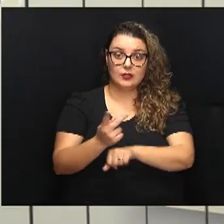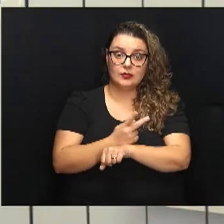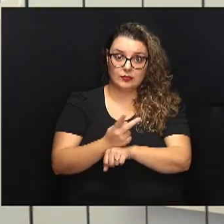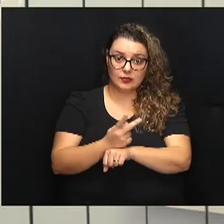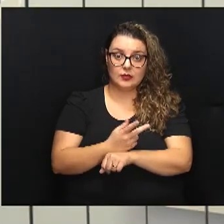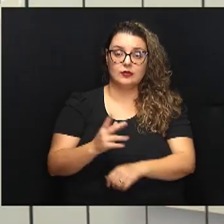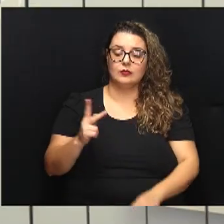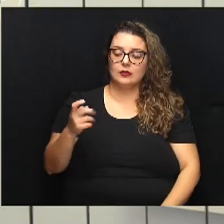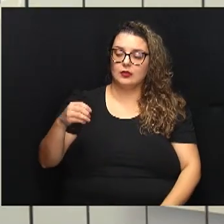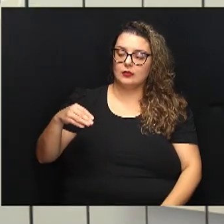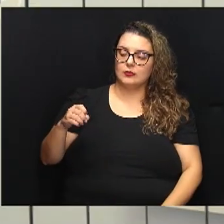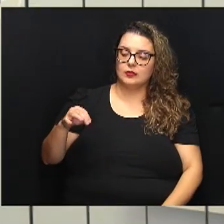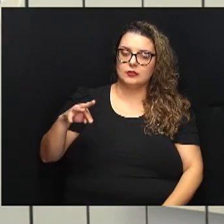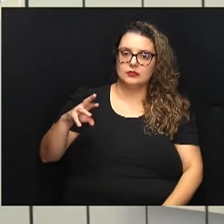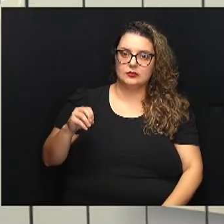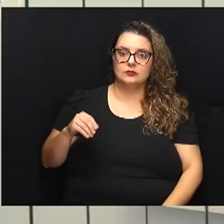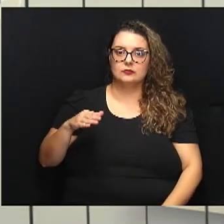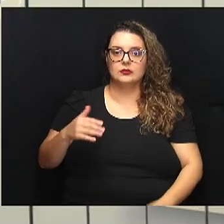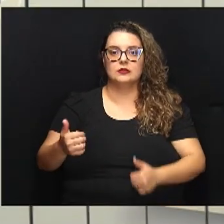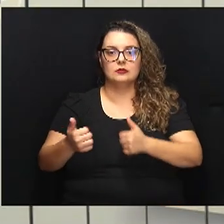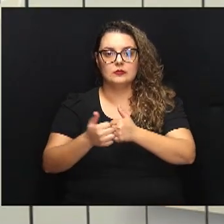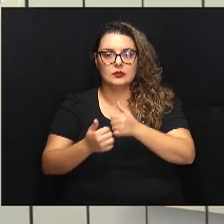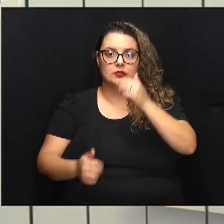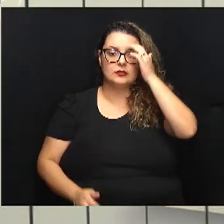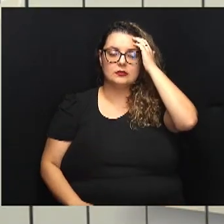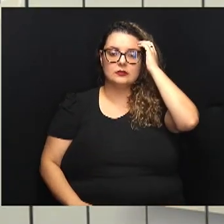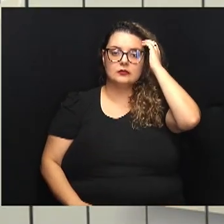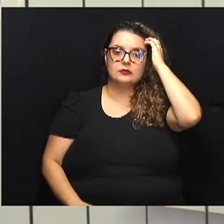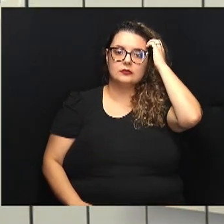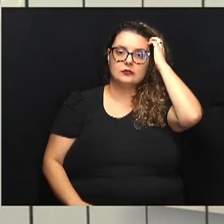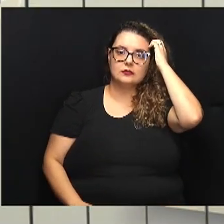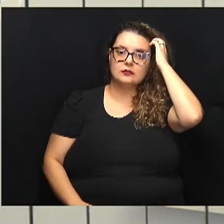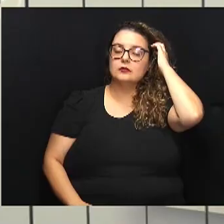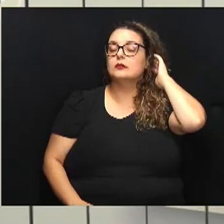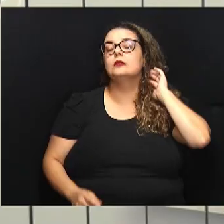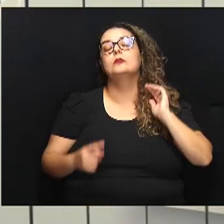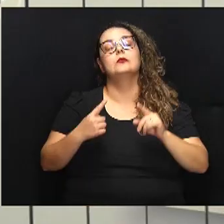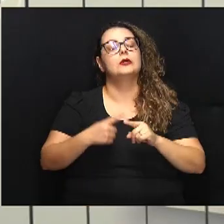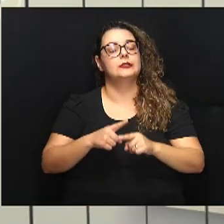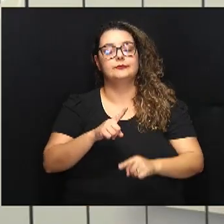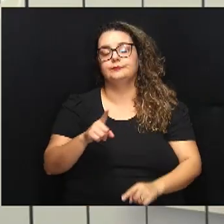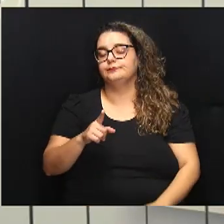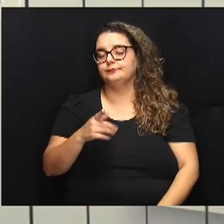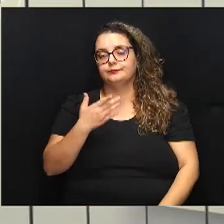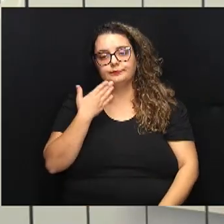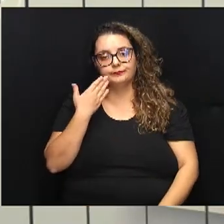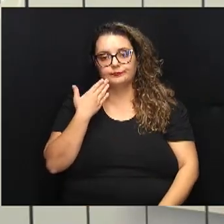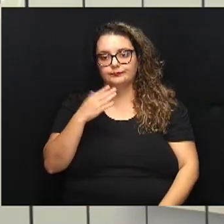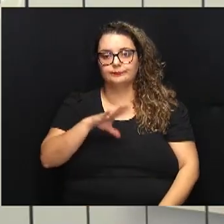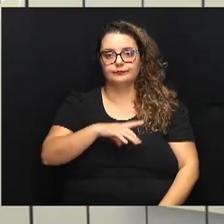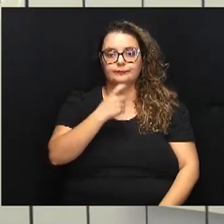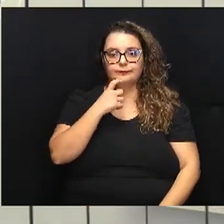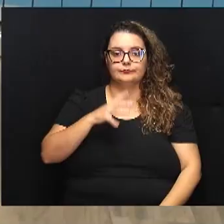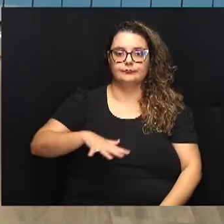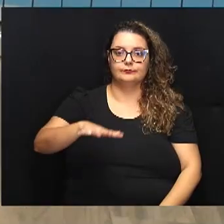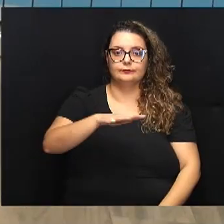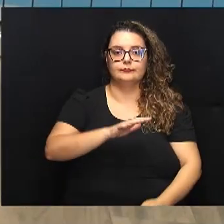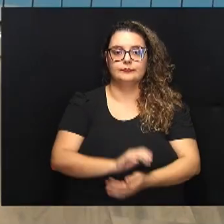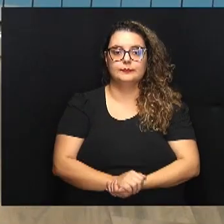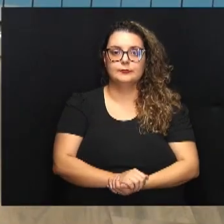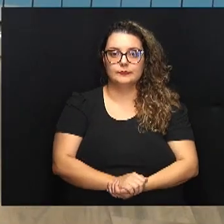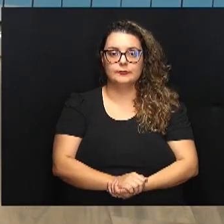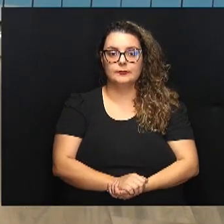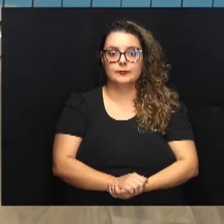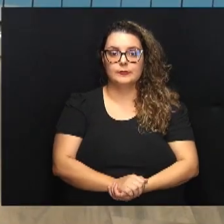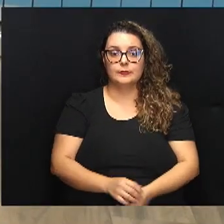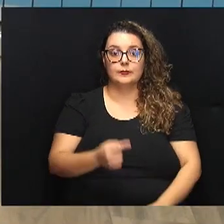um Hemocentro aí mais próximo, porque a situação não está fácil aqui para Campinas e região. Olha